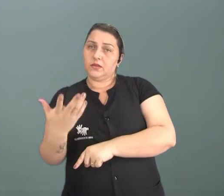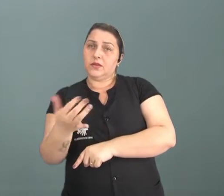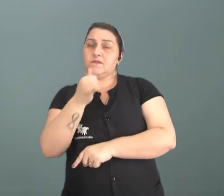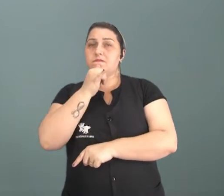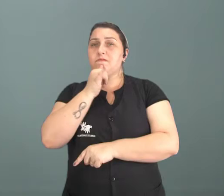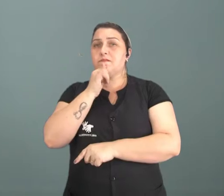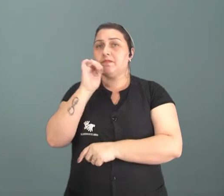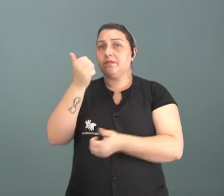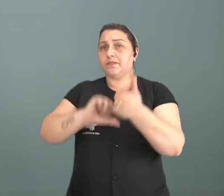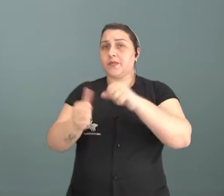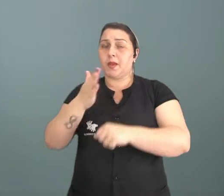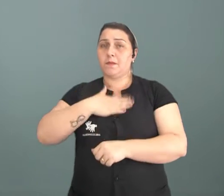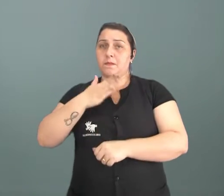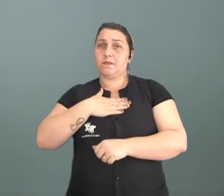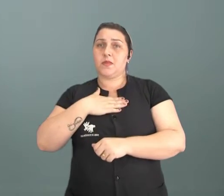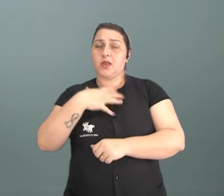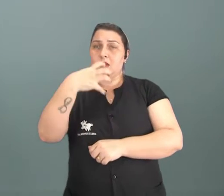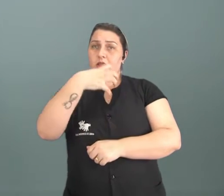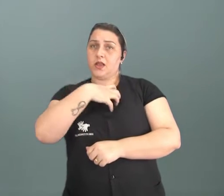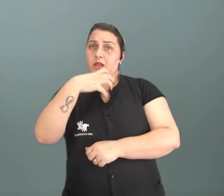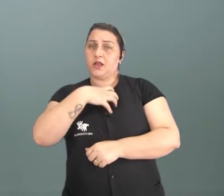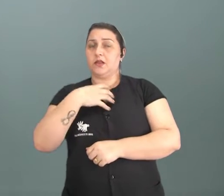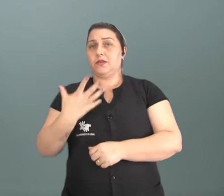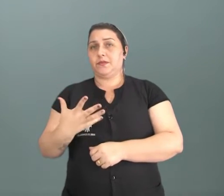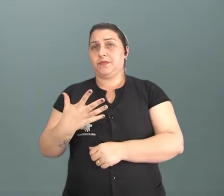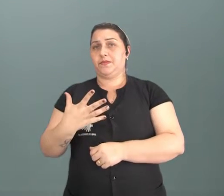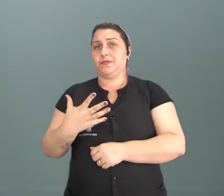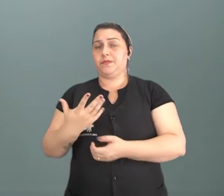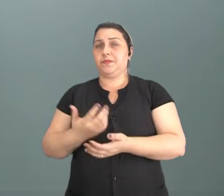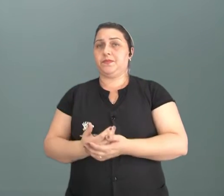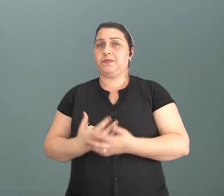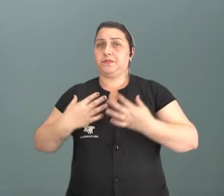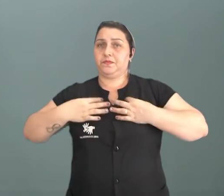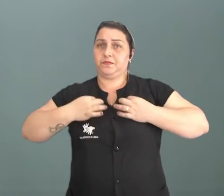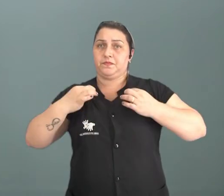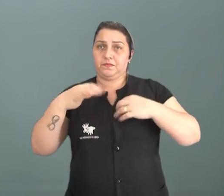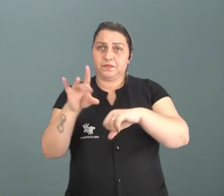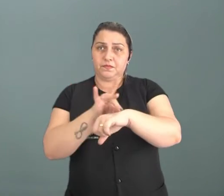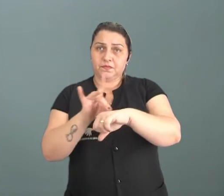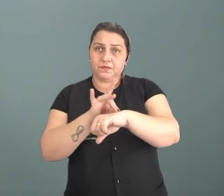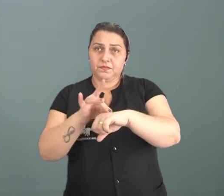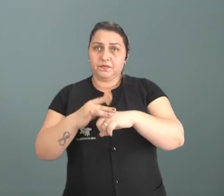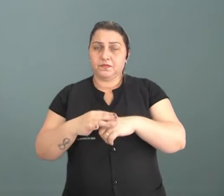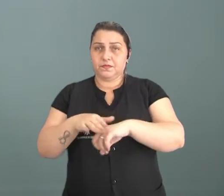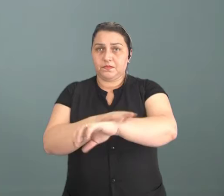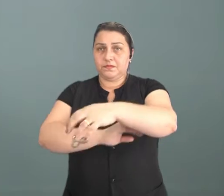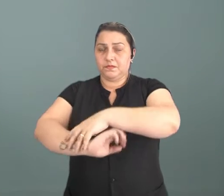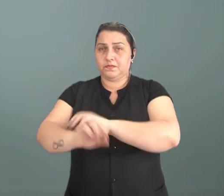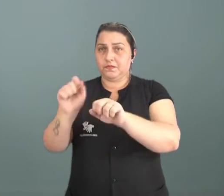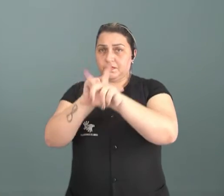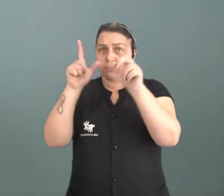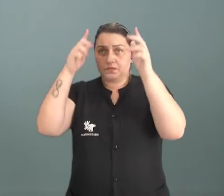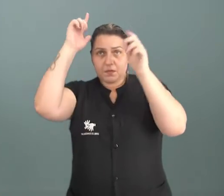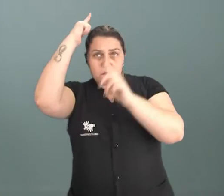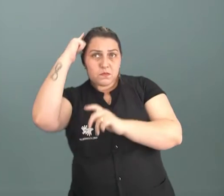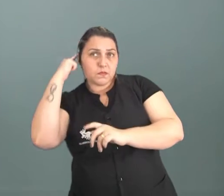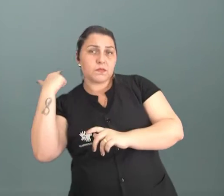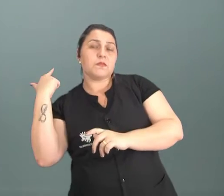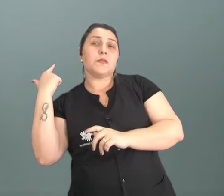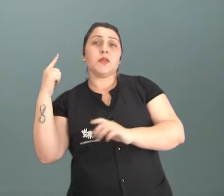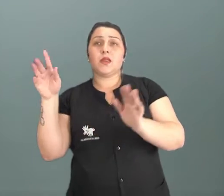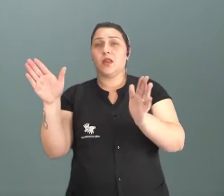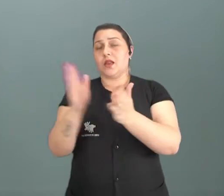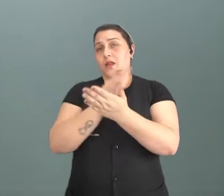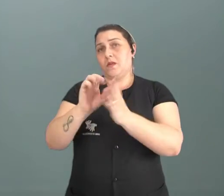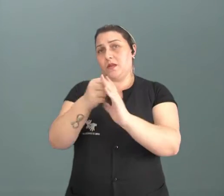se você for analisar a minha característica agora, eu estou com uma blusa preta, pele clara, cabelo liso. Essas são